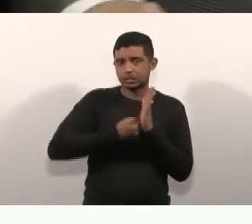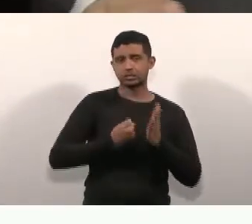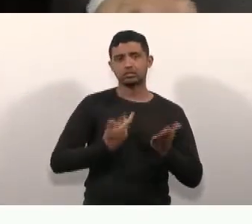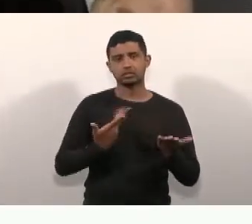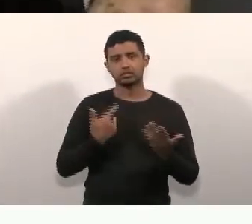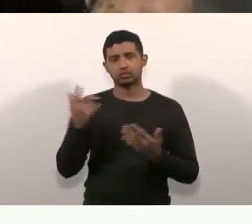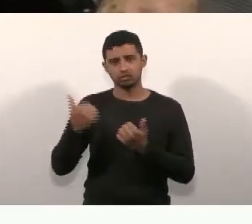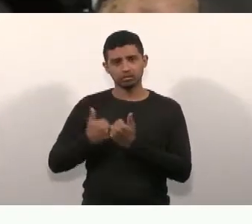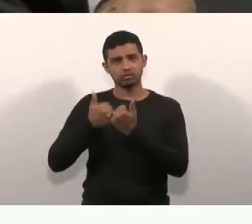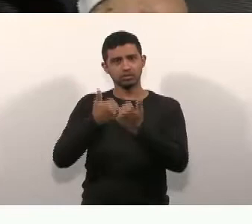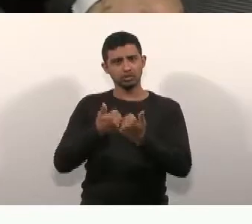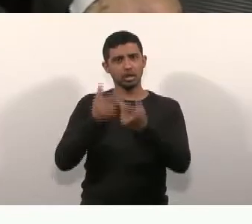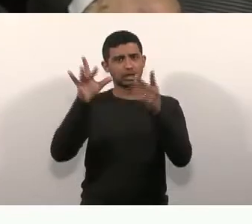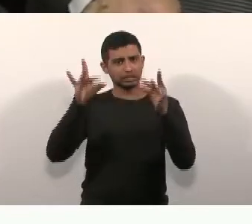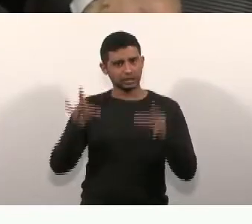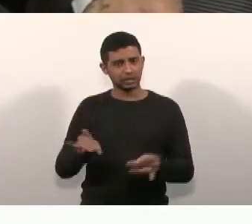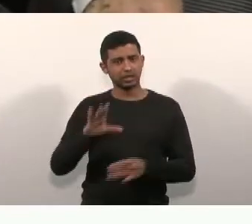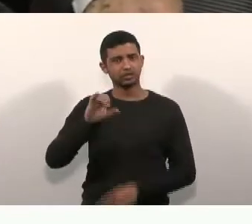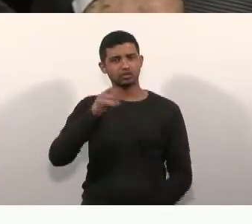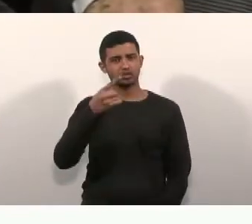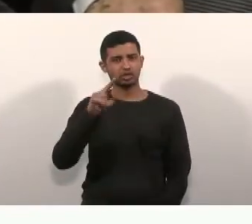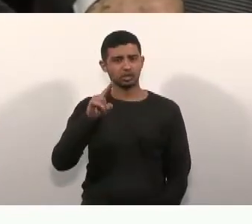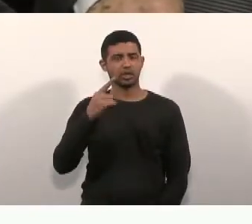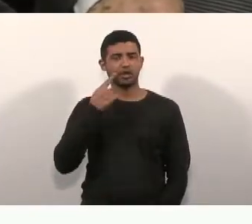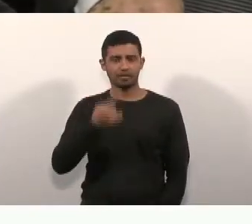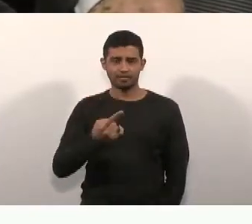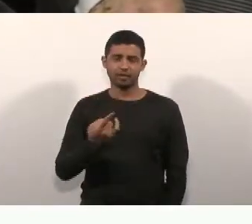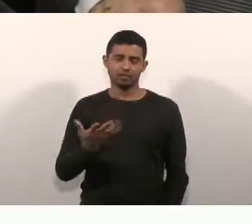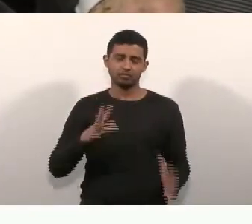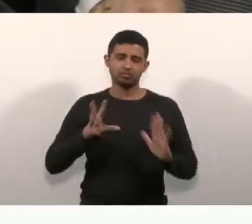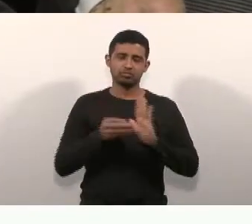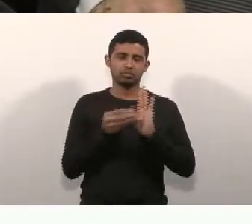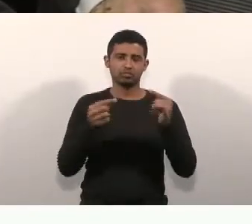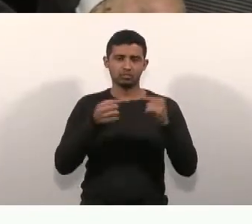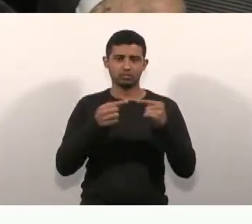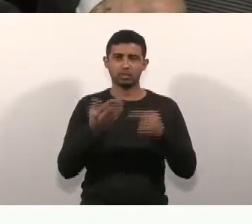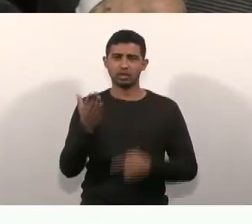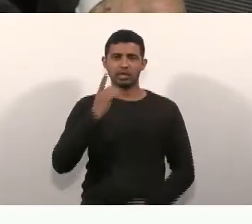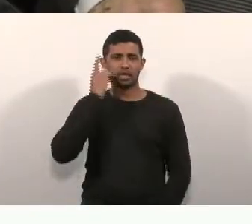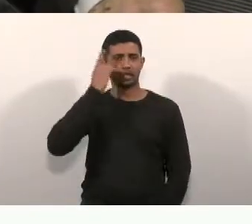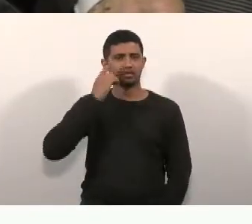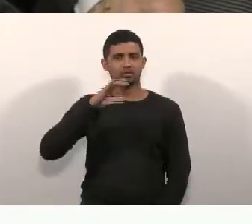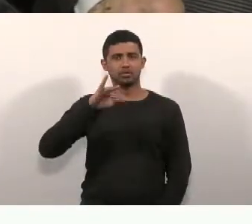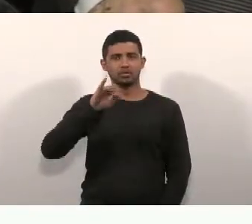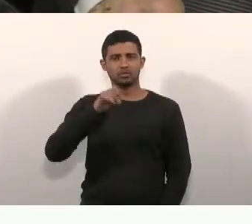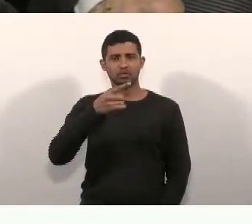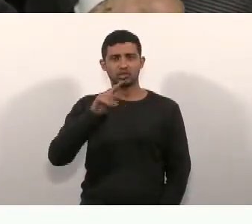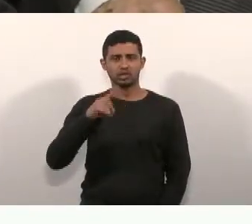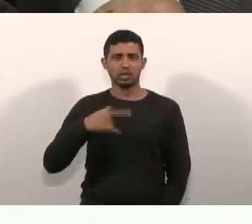assessoria do deputado Chicão Bunhões, mas basicamente é isso, é uma emenda que vai com isso. O deputado Chicão faz uma ressalva,